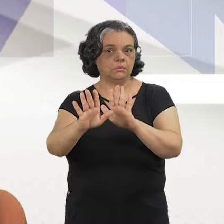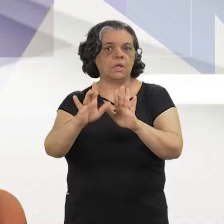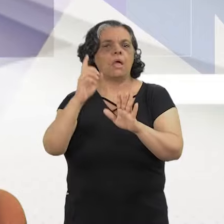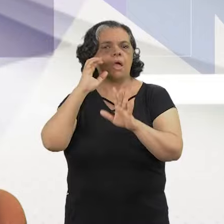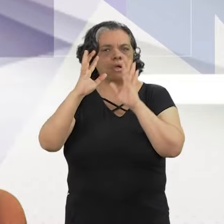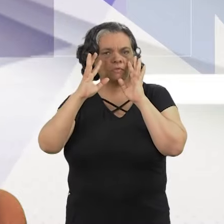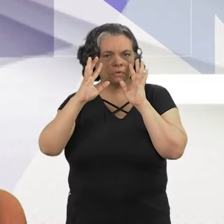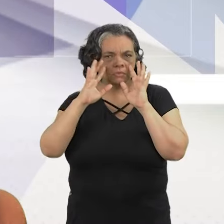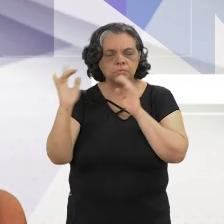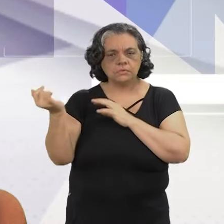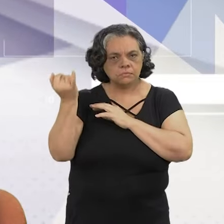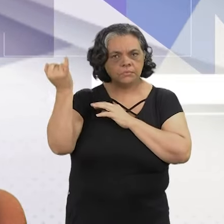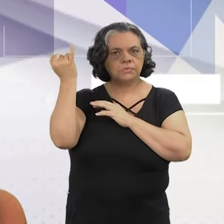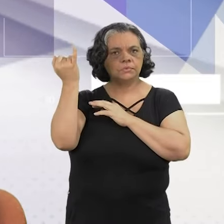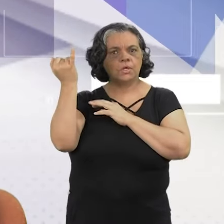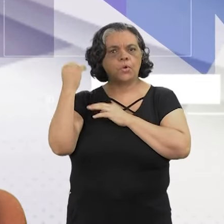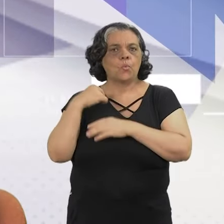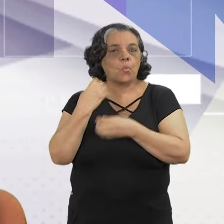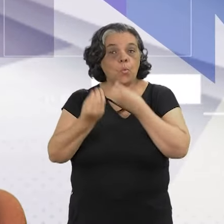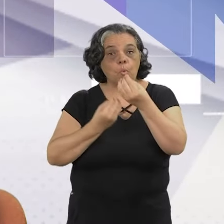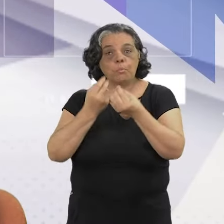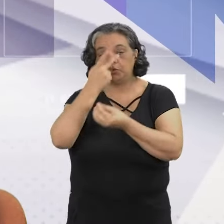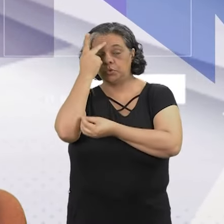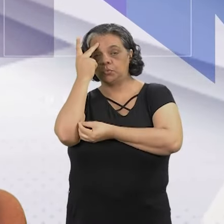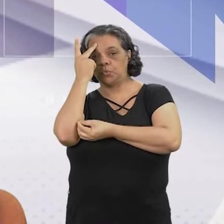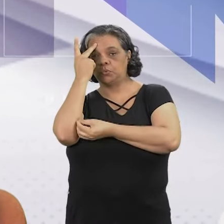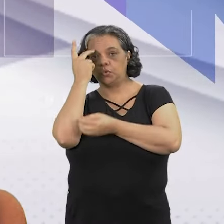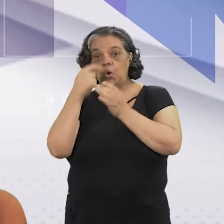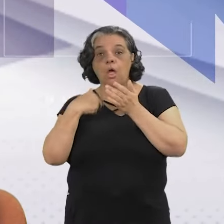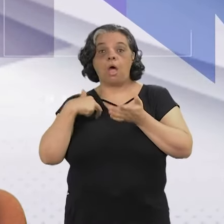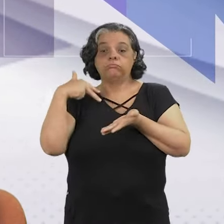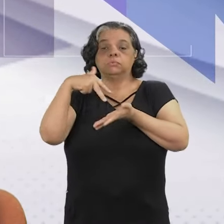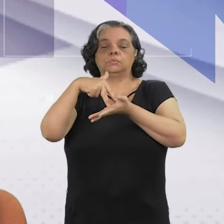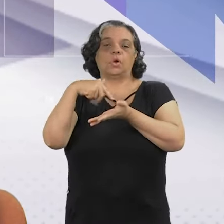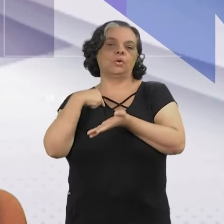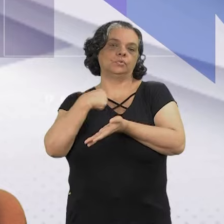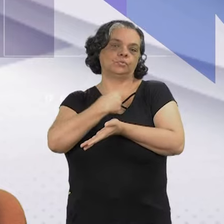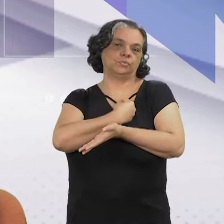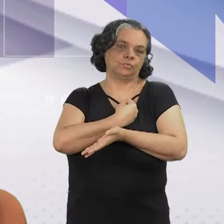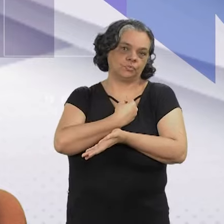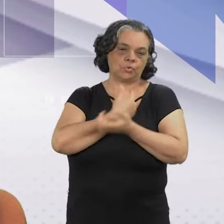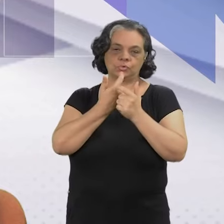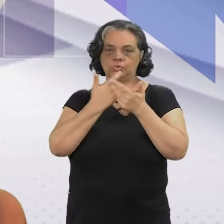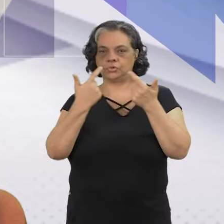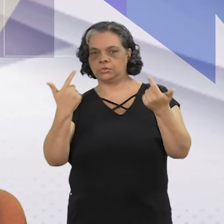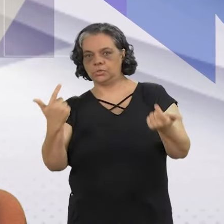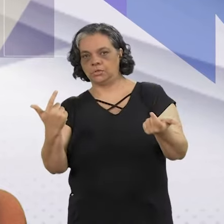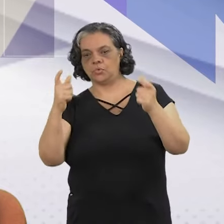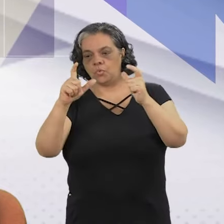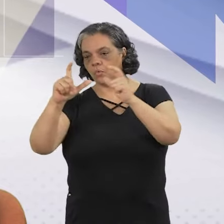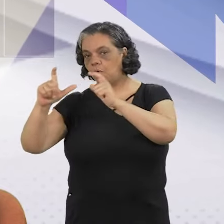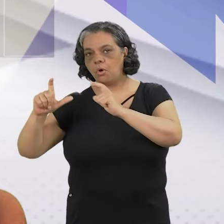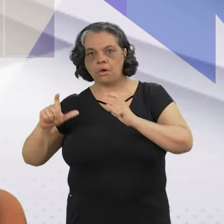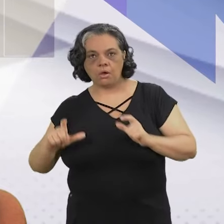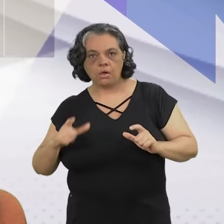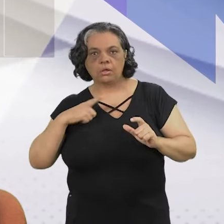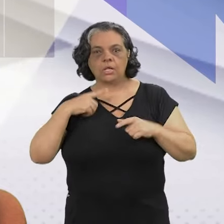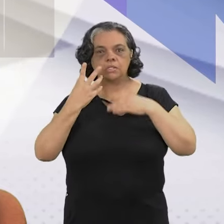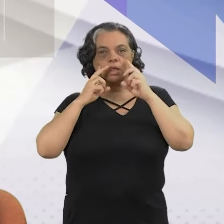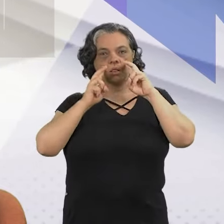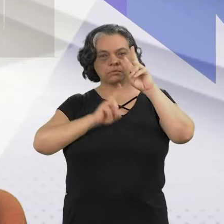reflita também né sobre as pessoas que nos representam eh eh nos nas grandes mídias né se elas realmente